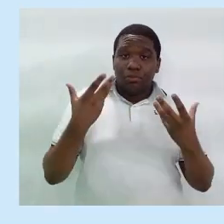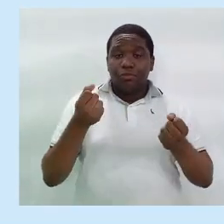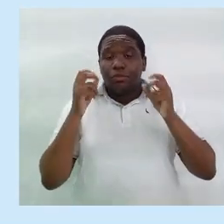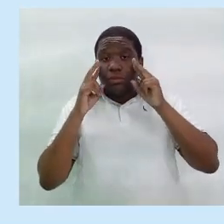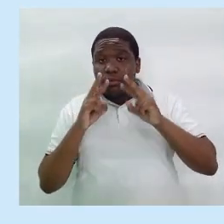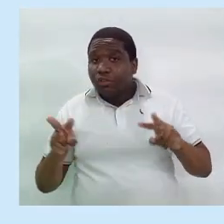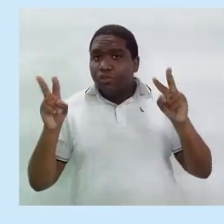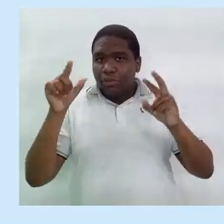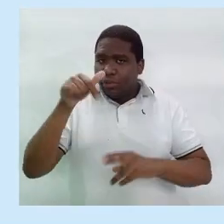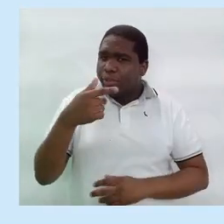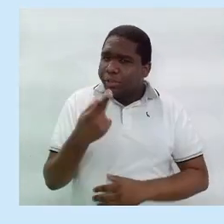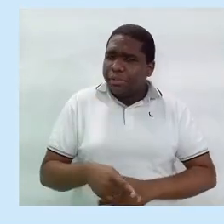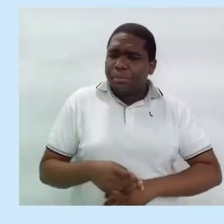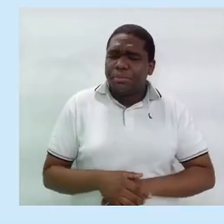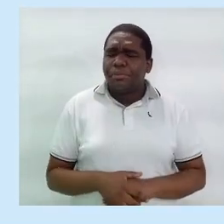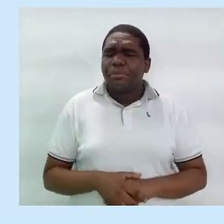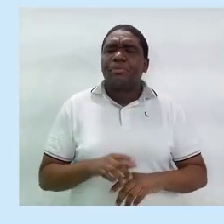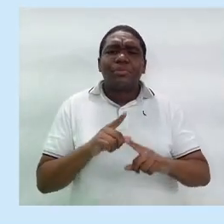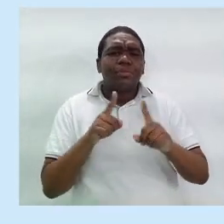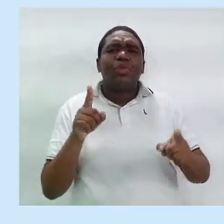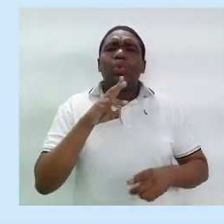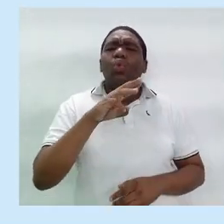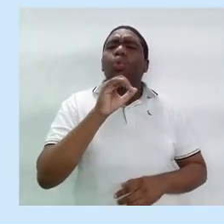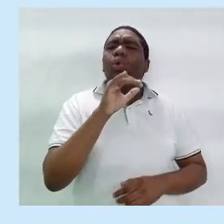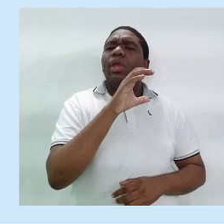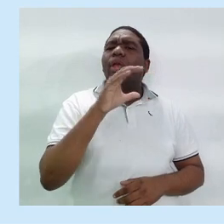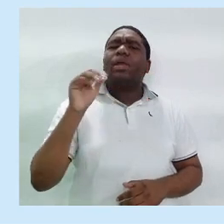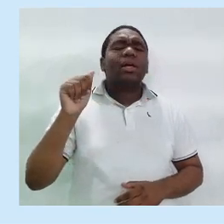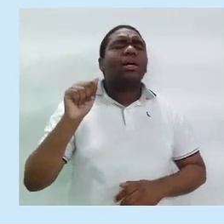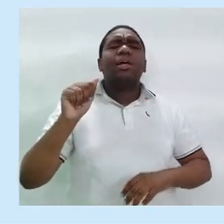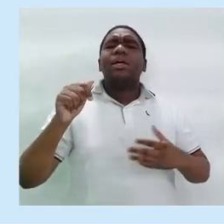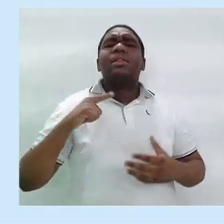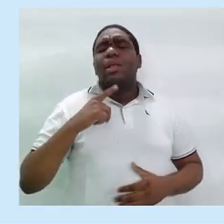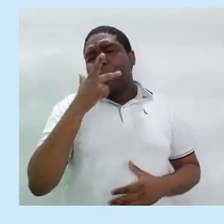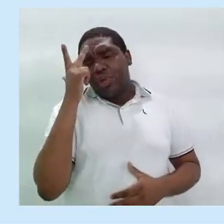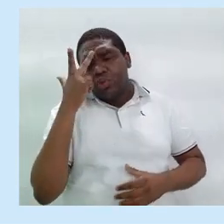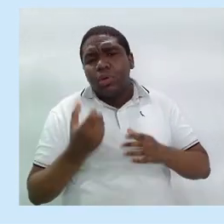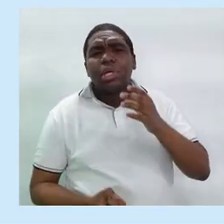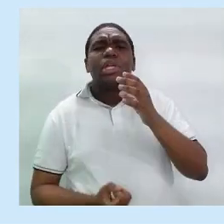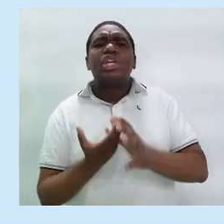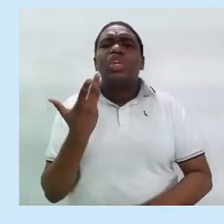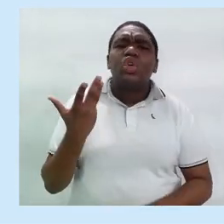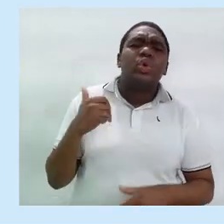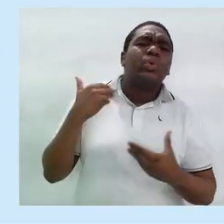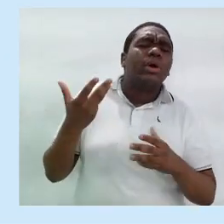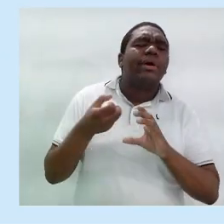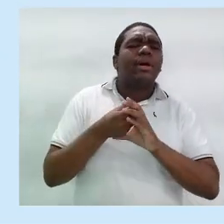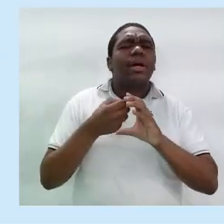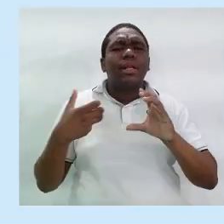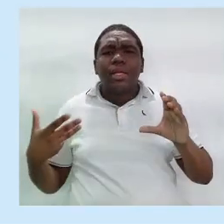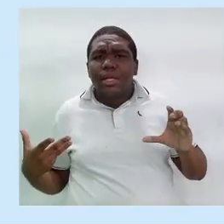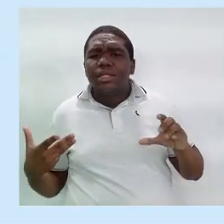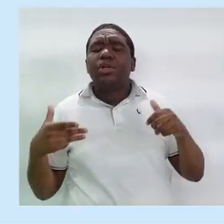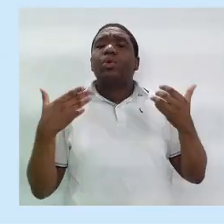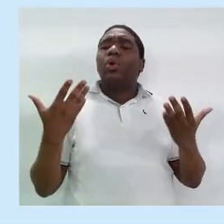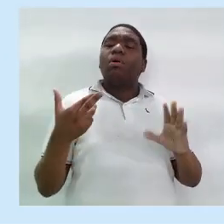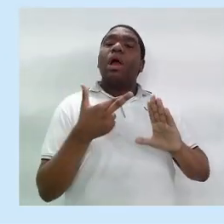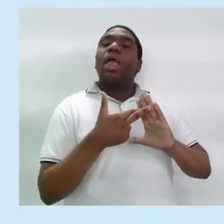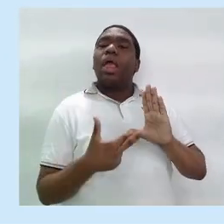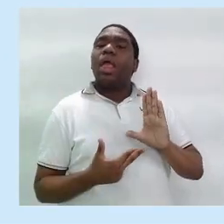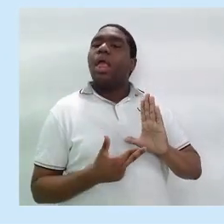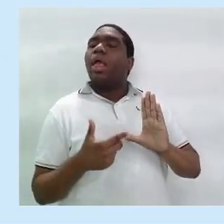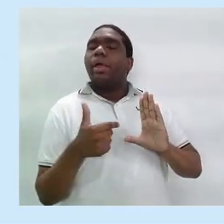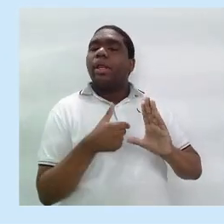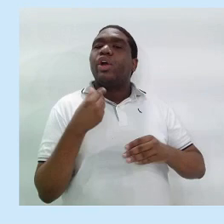adiante. Mas o que seria o Wicca? Ela tem um fundador? Quais as características? Quais são os seus ritos? Qual